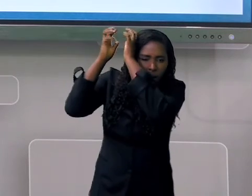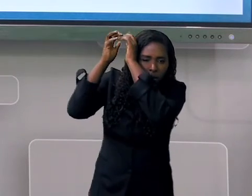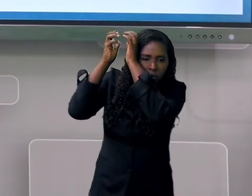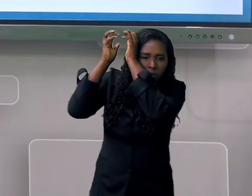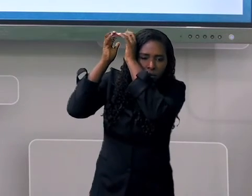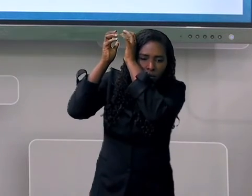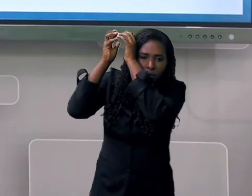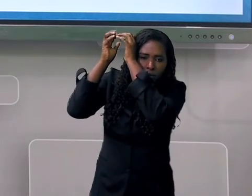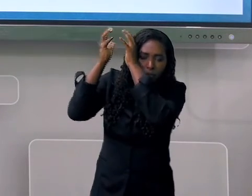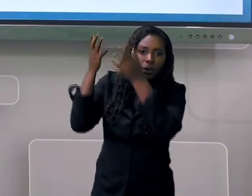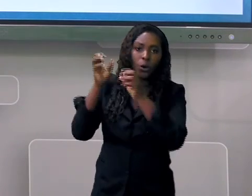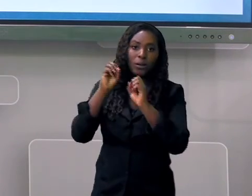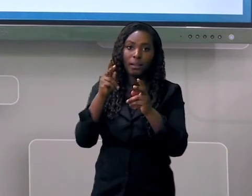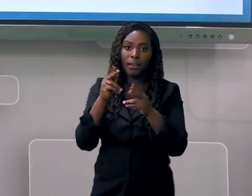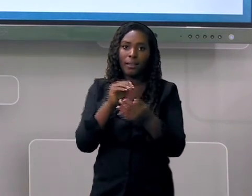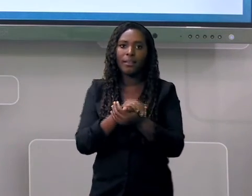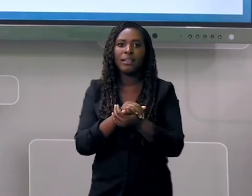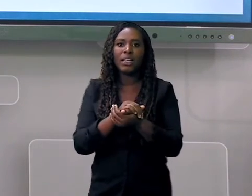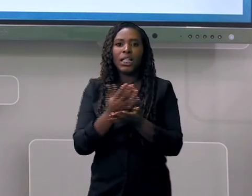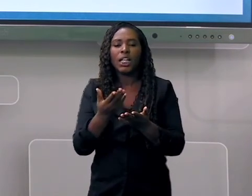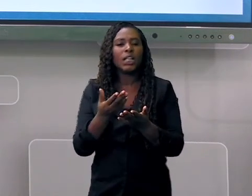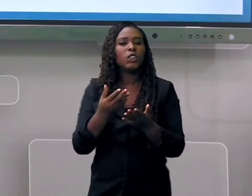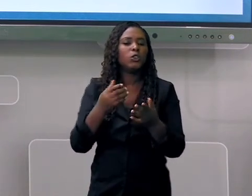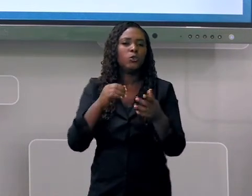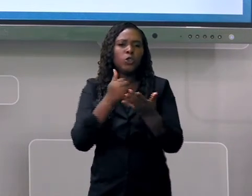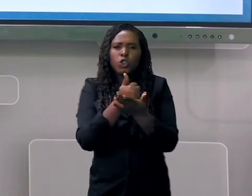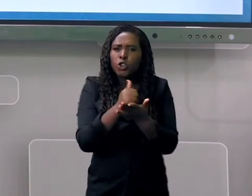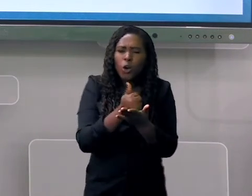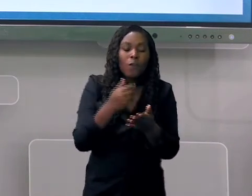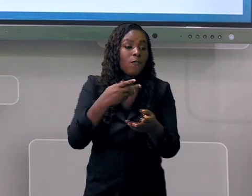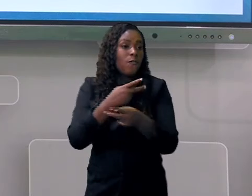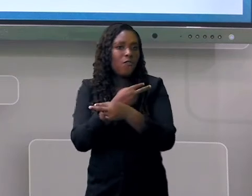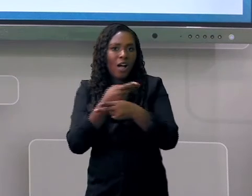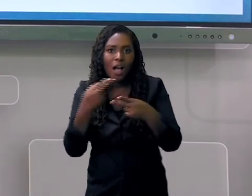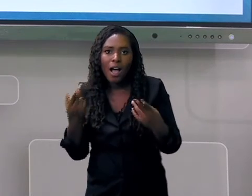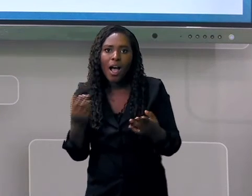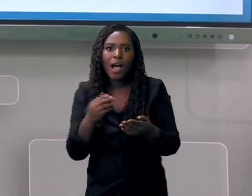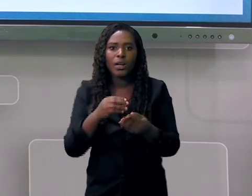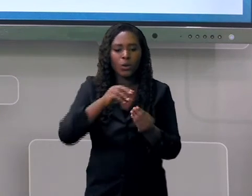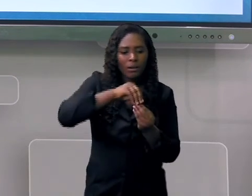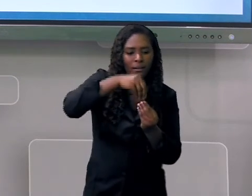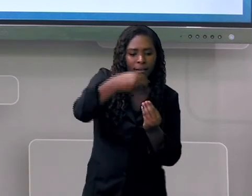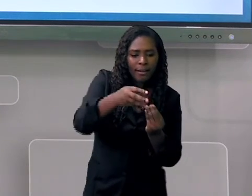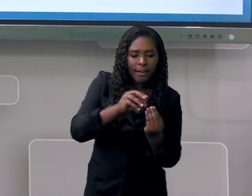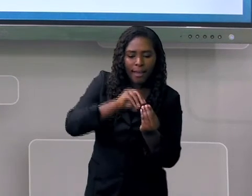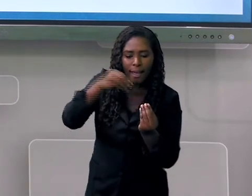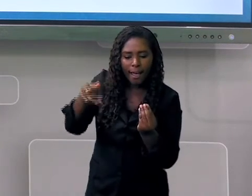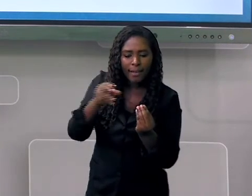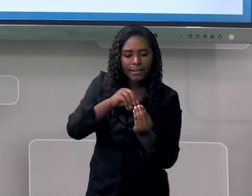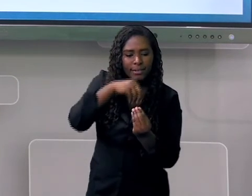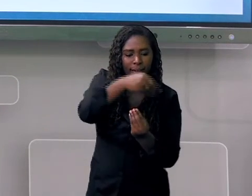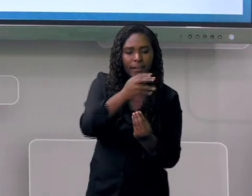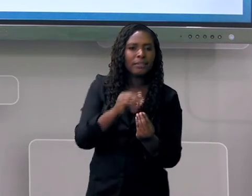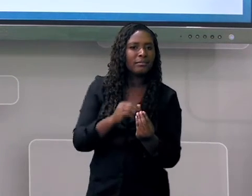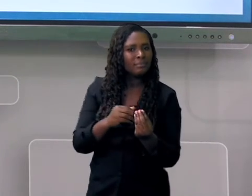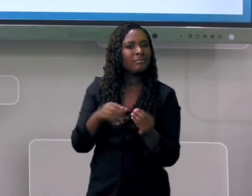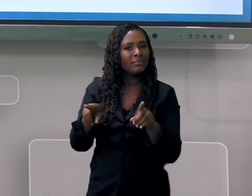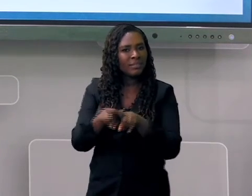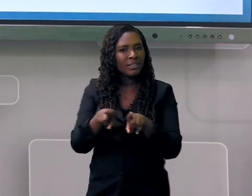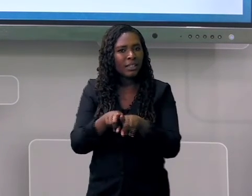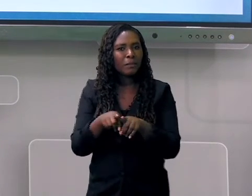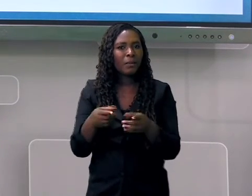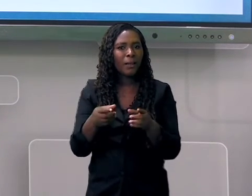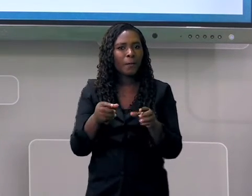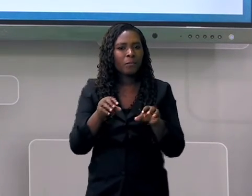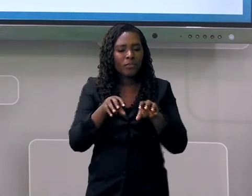como quebra-cabeça ou cartas, né, podem ser de grande ajuda, porque são brincadeiras que desafiam as crianças e estimulam a